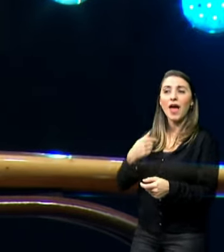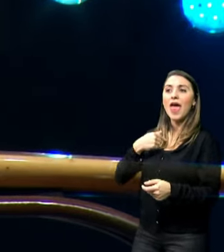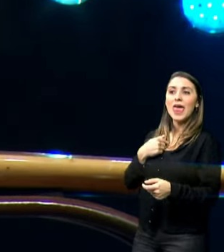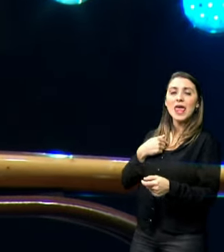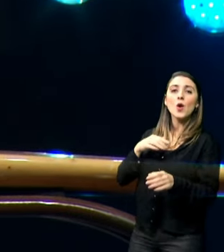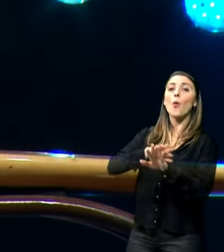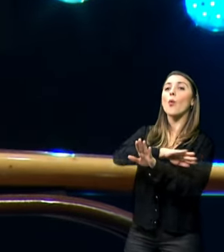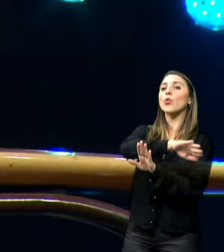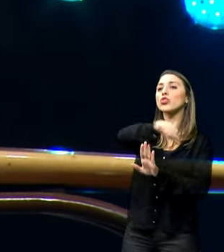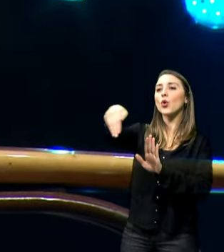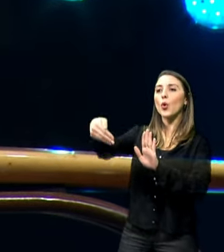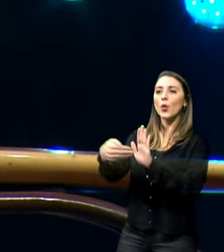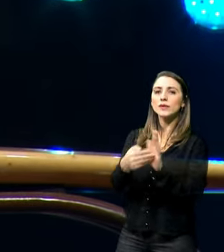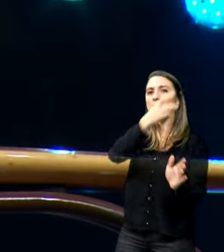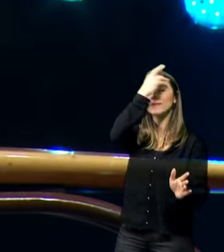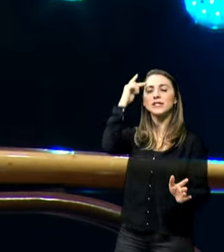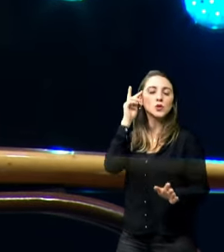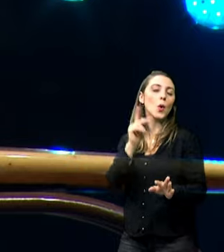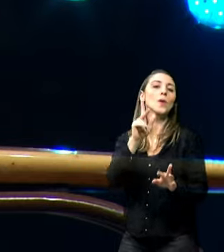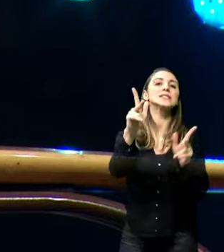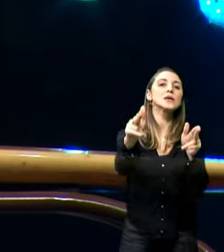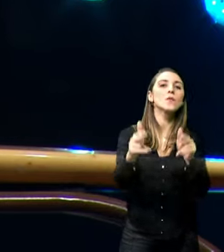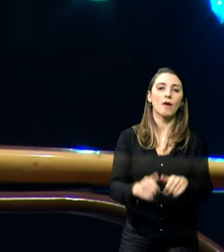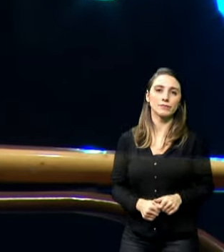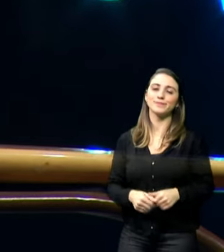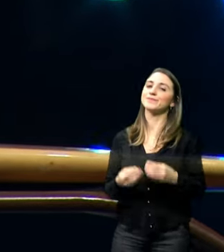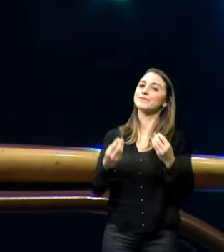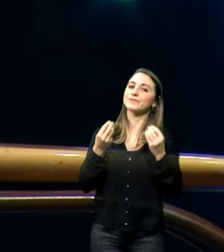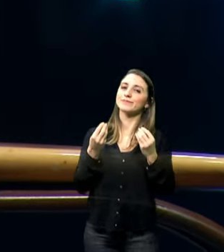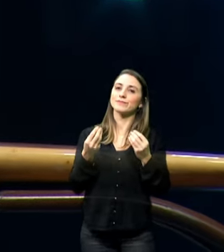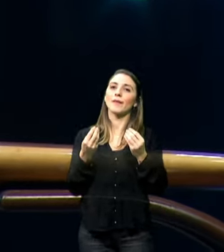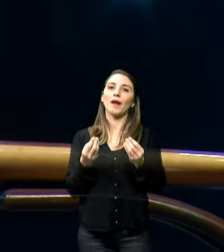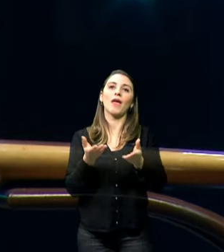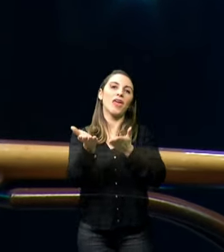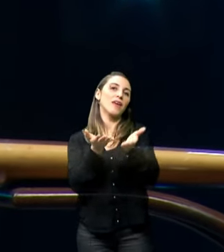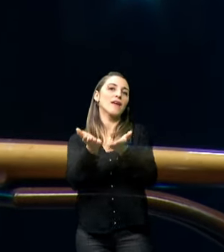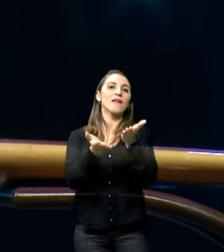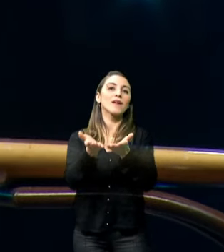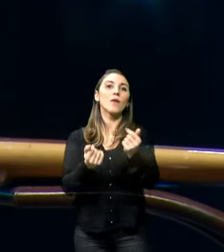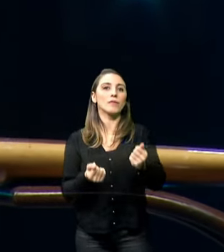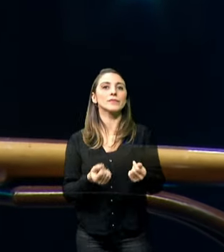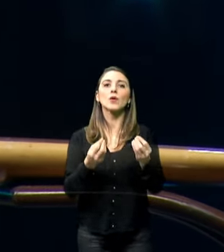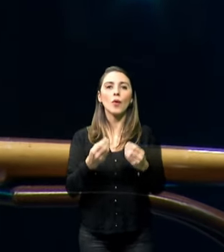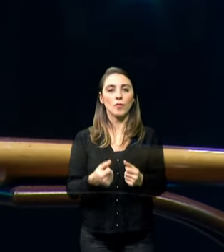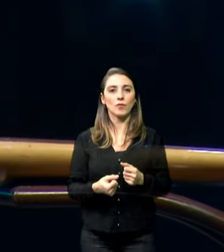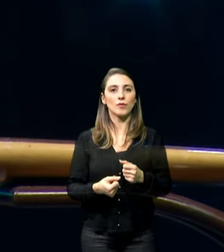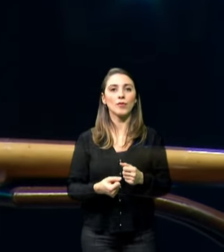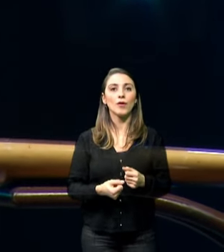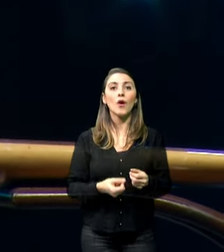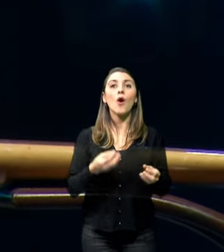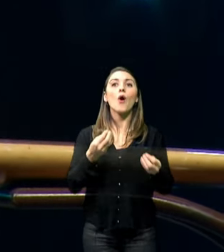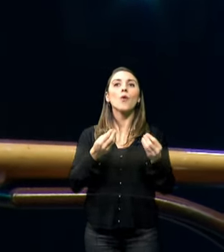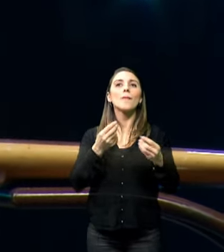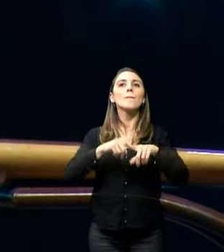queridinha, se você trata todo mundo igual, onde privilegiar a fidelidade e a lealdade?